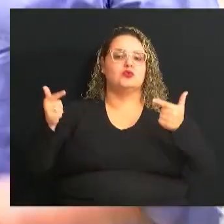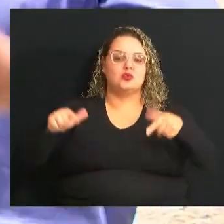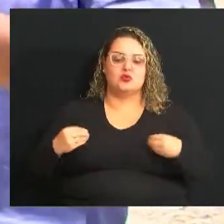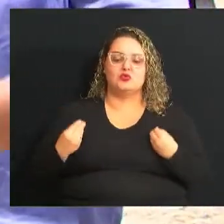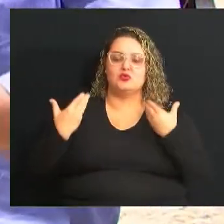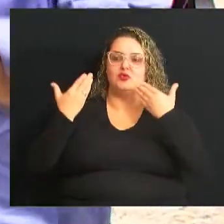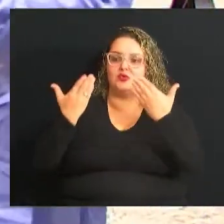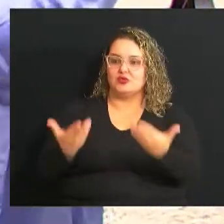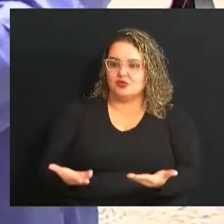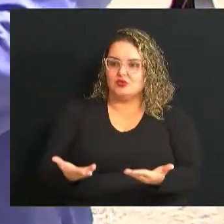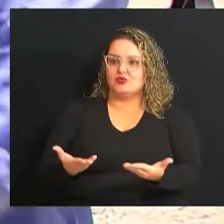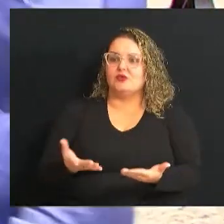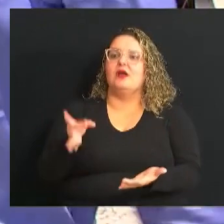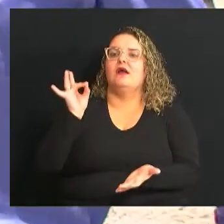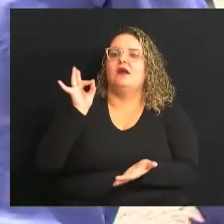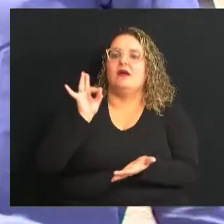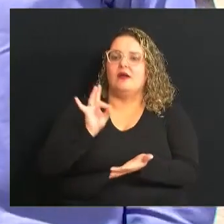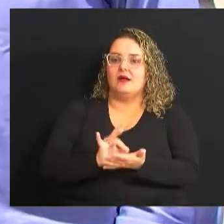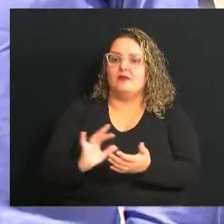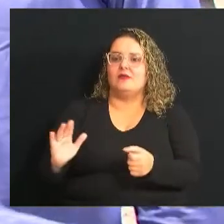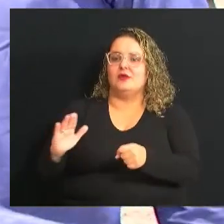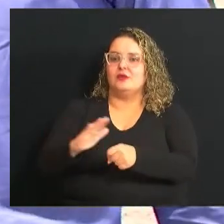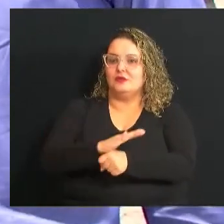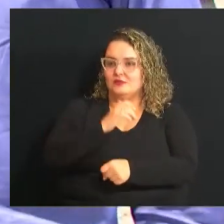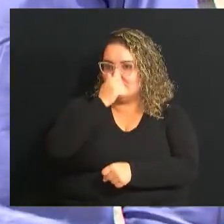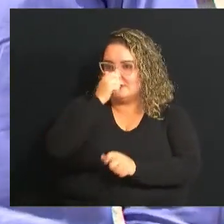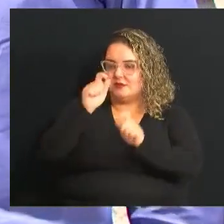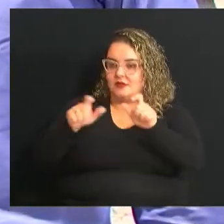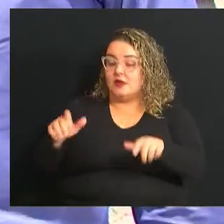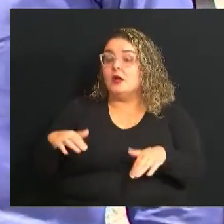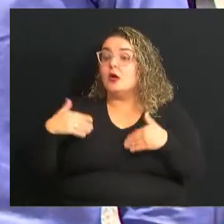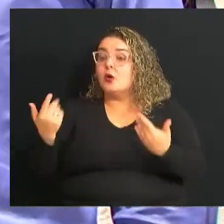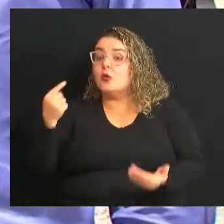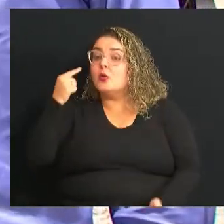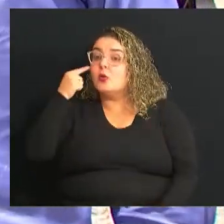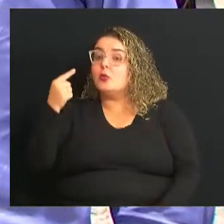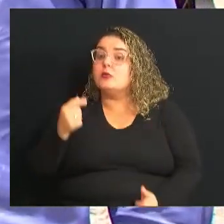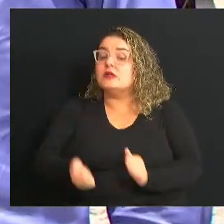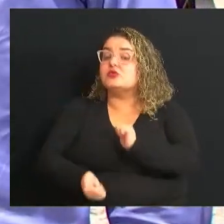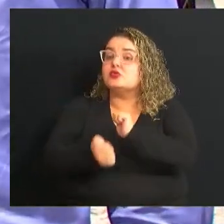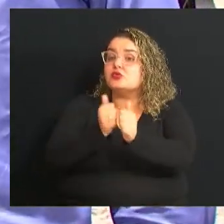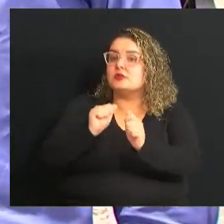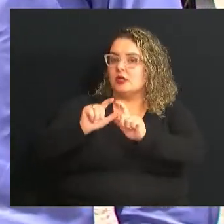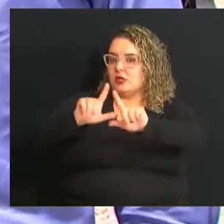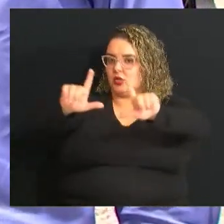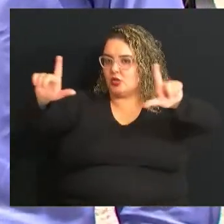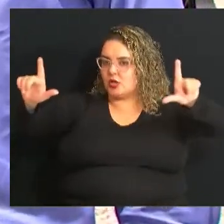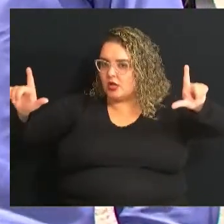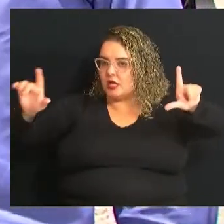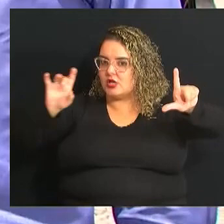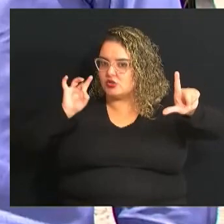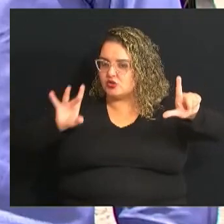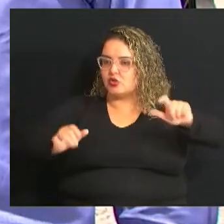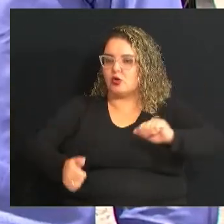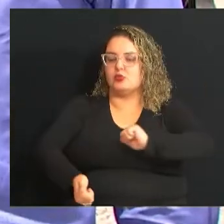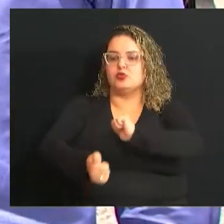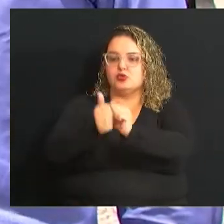a INDEC está fazendo as adaptações do trânsito para poder proporcionar um evento com segurança para todos